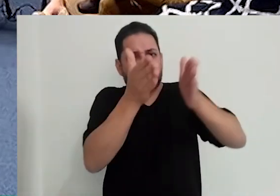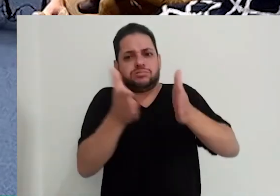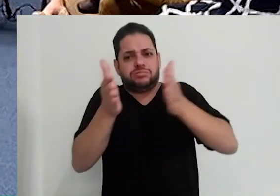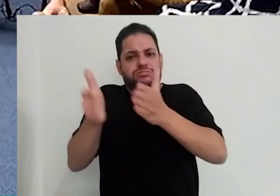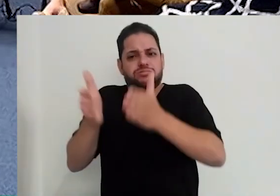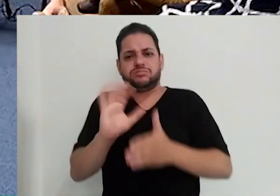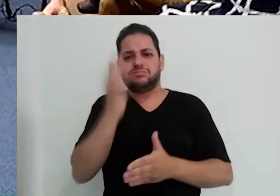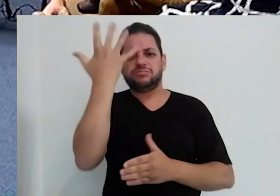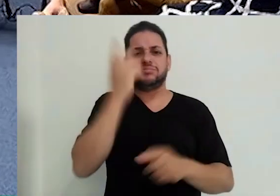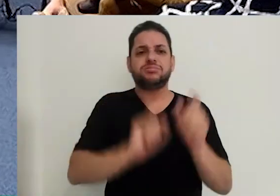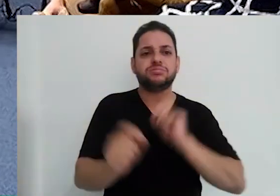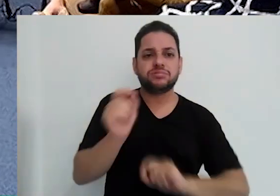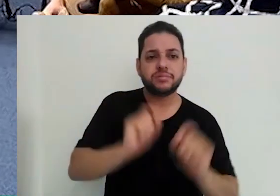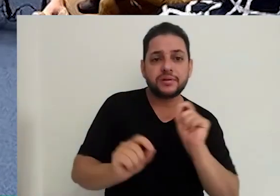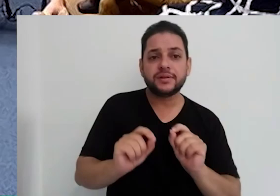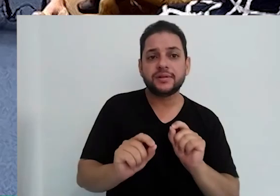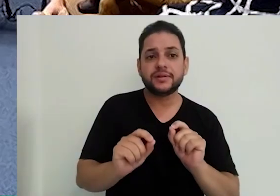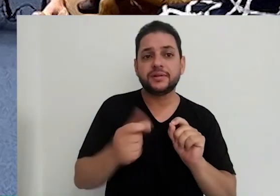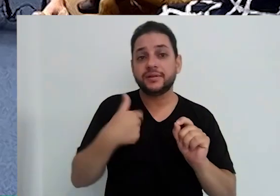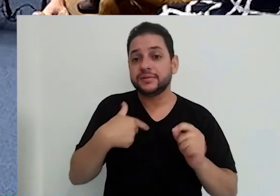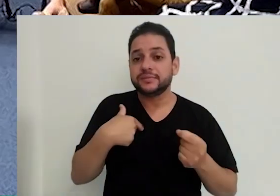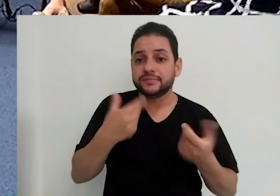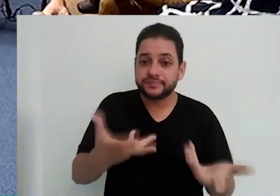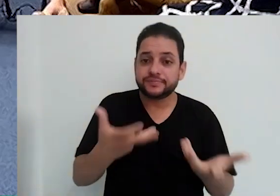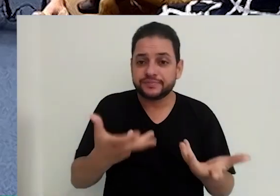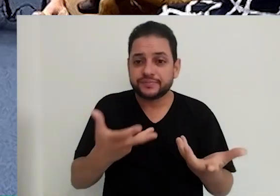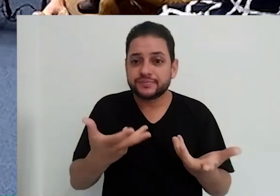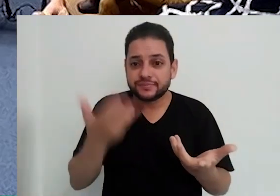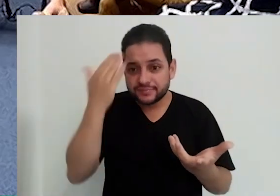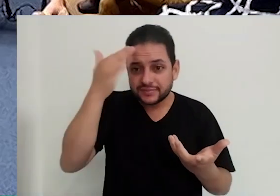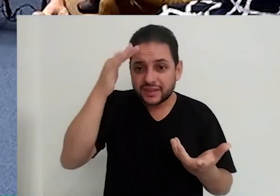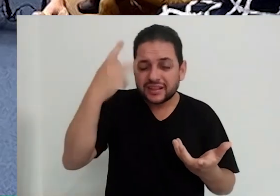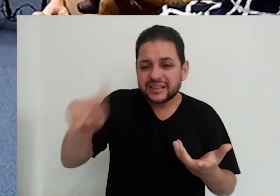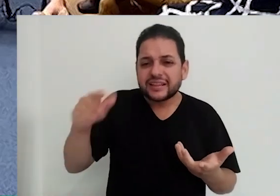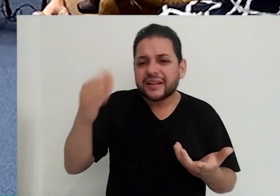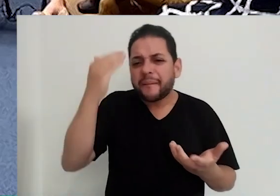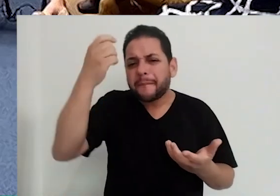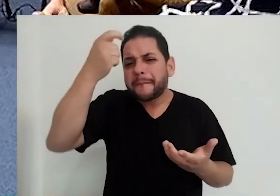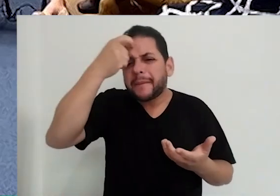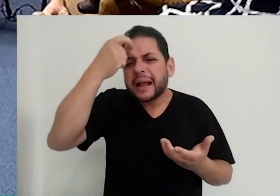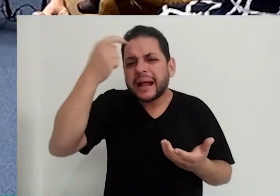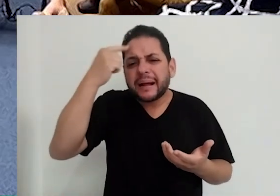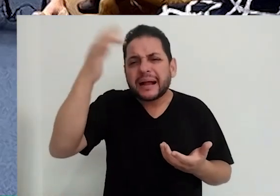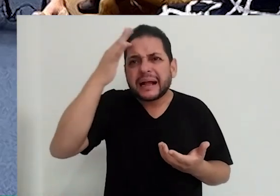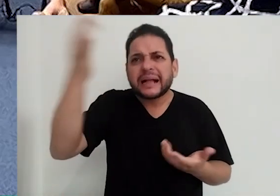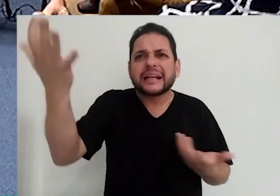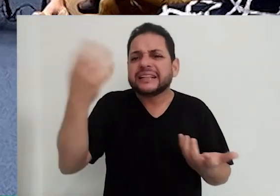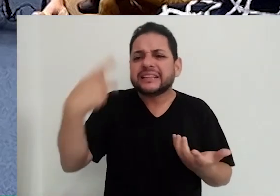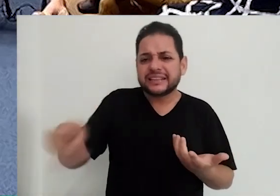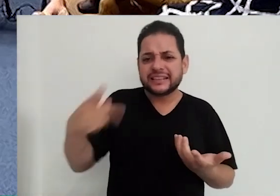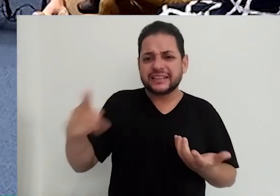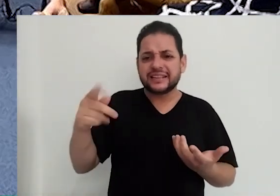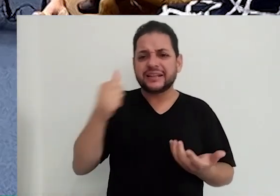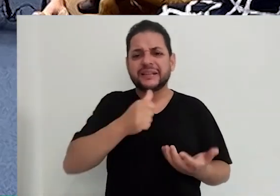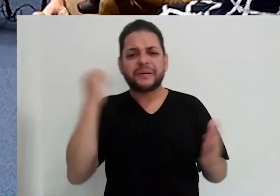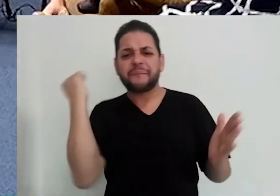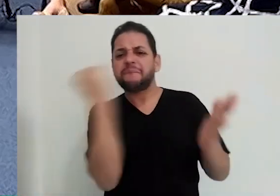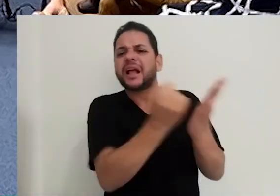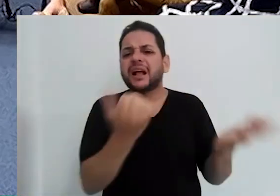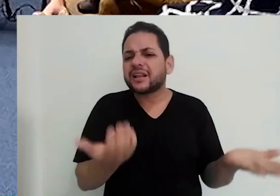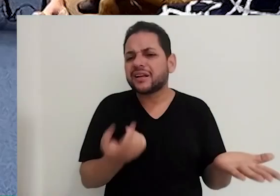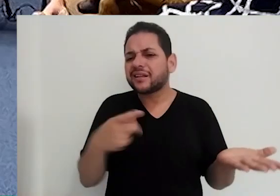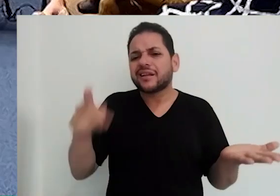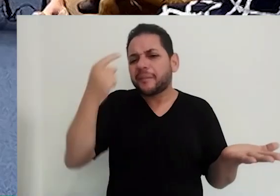queria entender que diabos d na cabeça de um cara desses de matar a mulher sabe